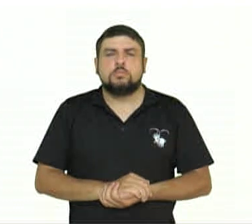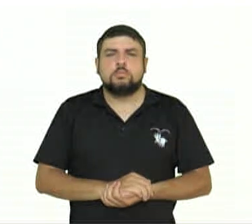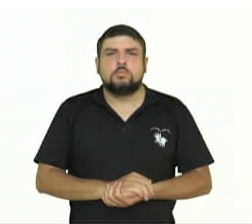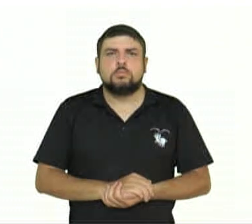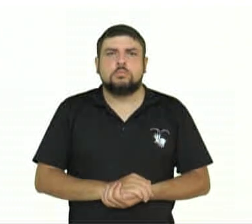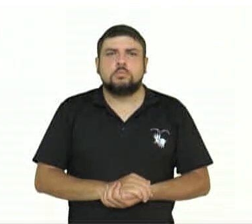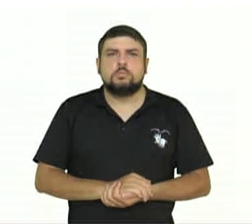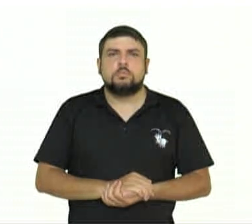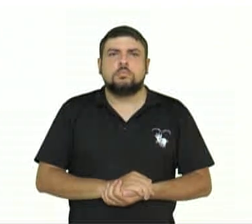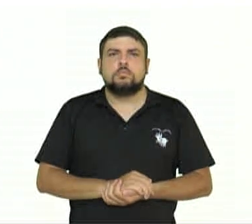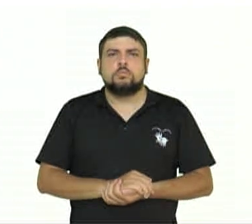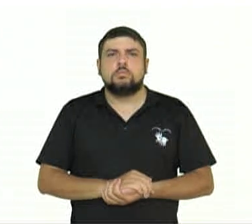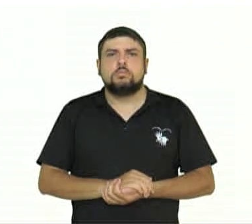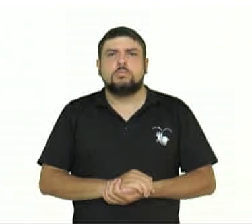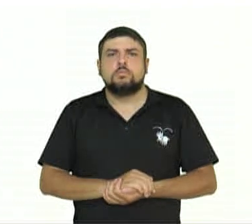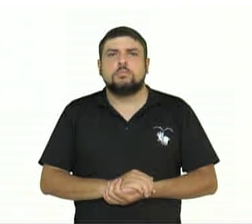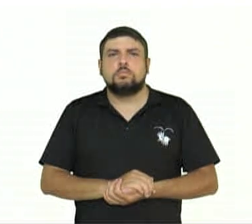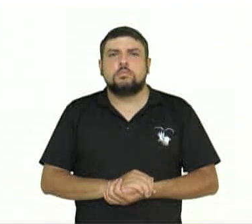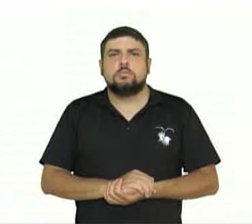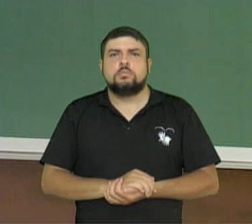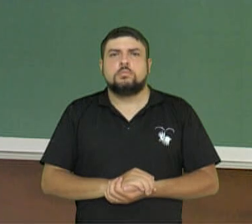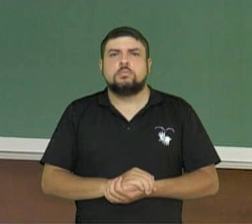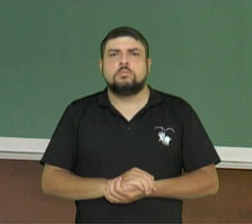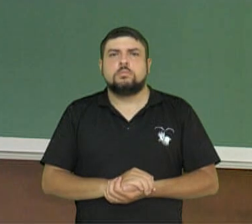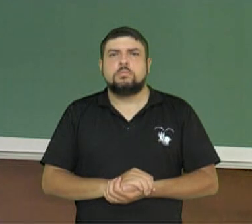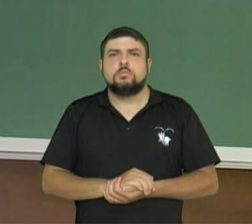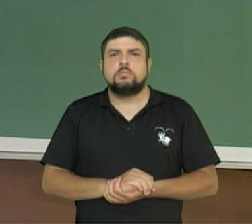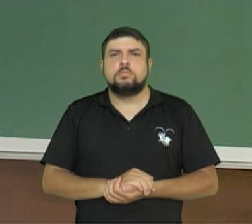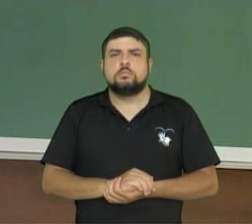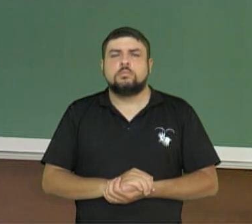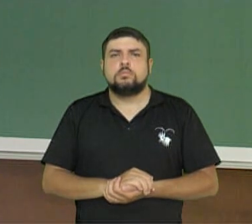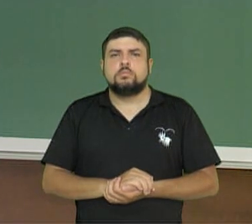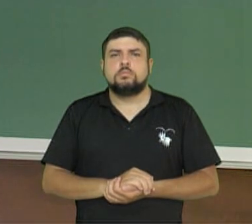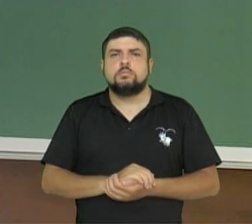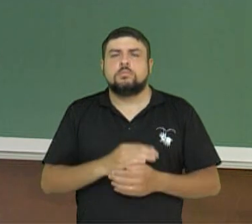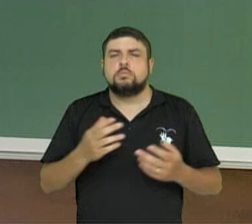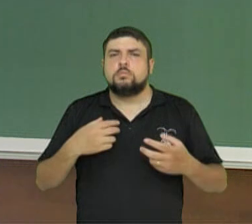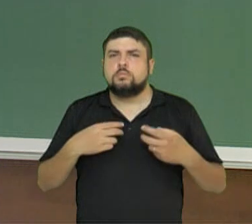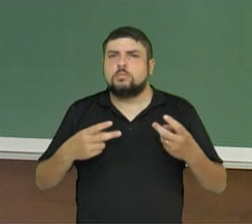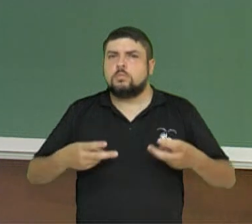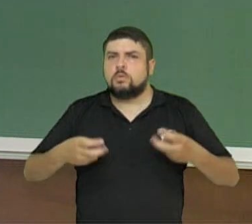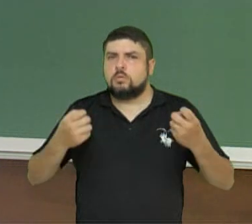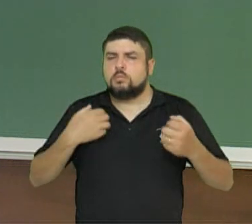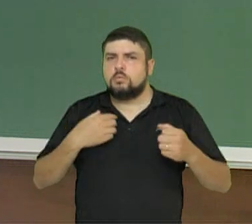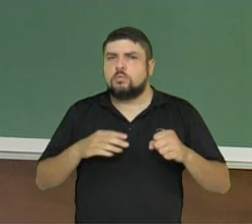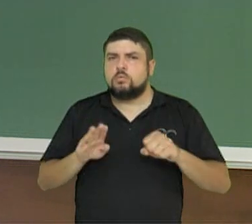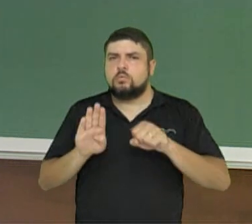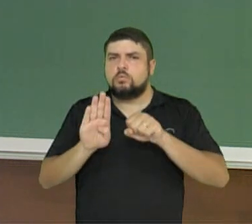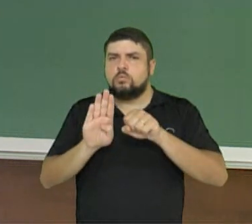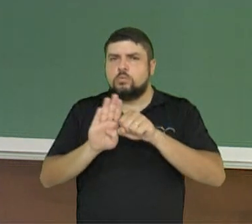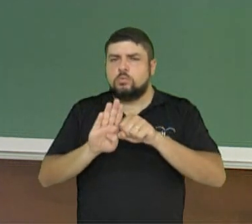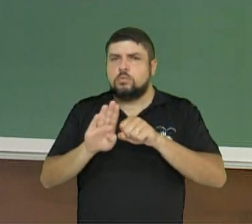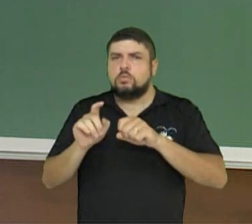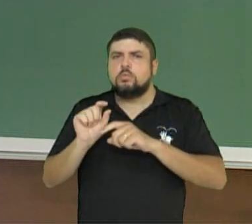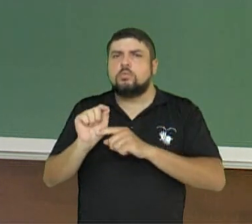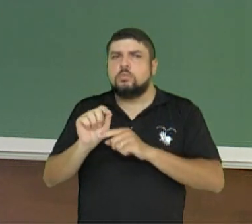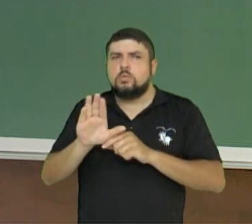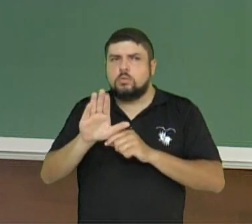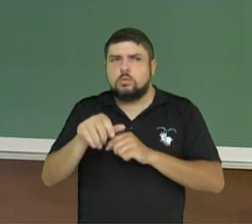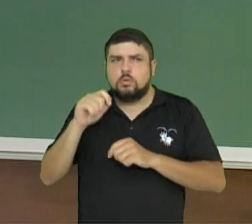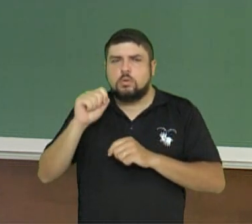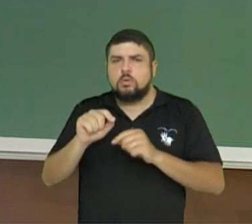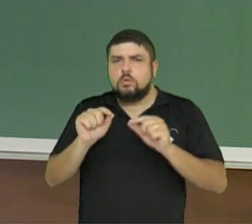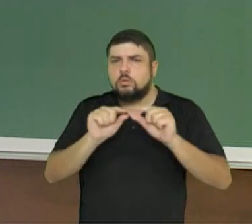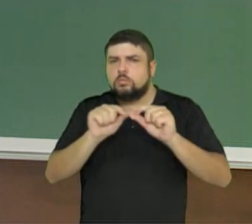Então observe aí que o substantivo acá em el diálogo está destacado já para ajudar-te.